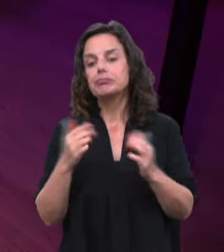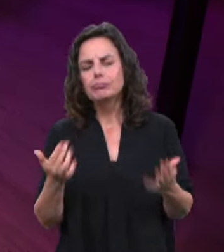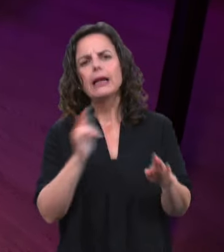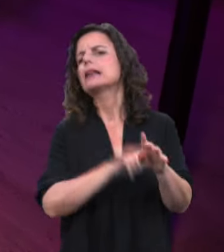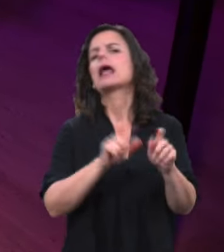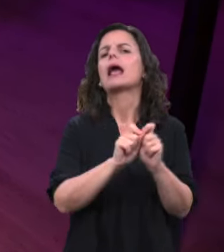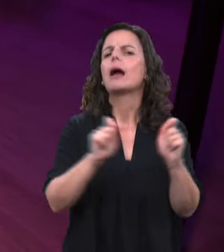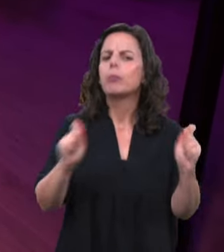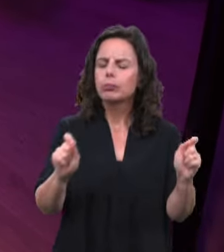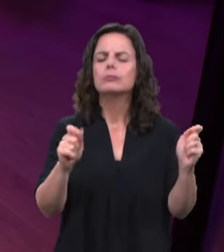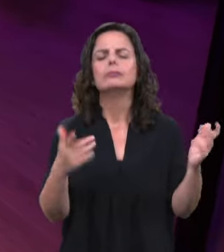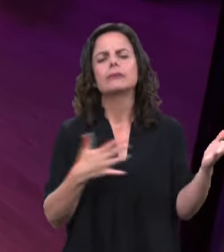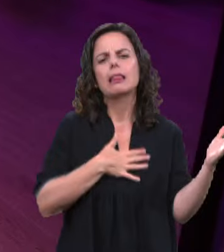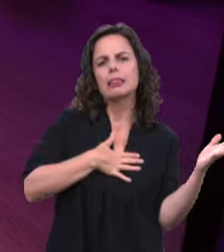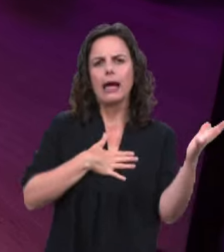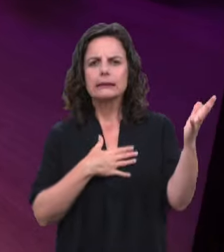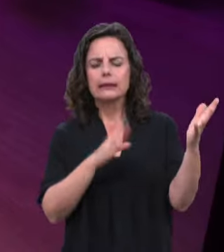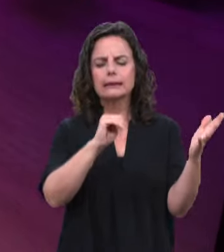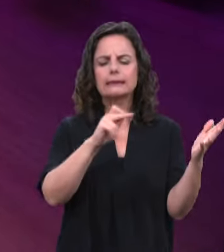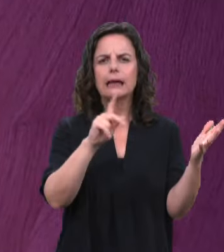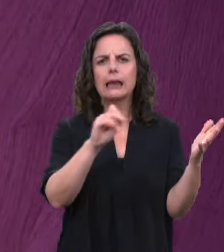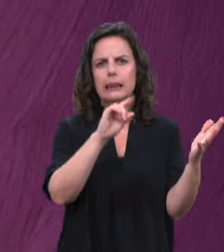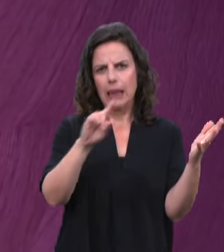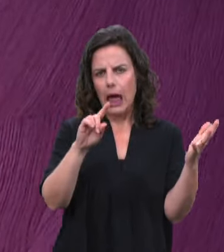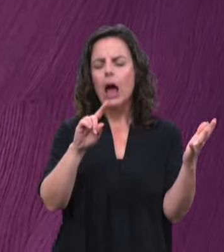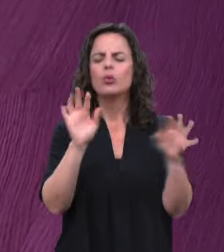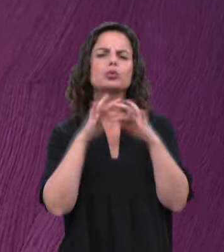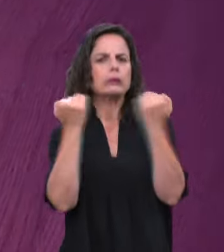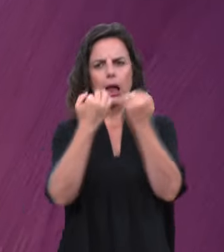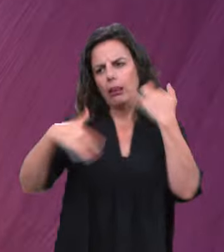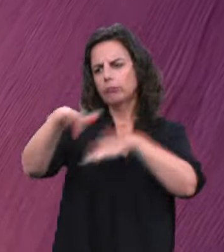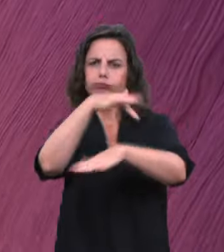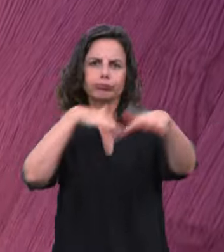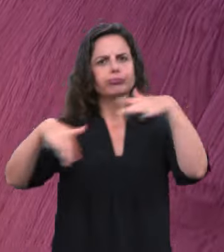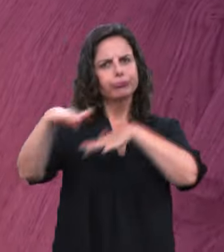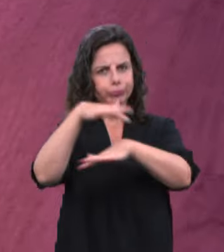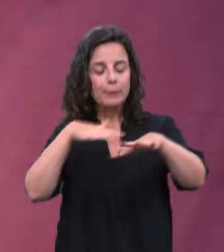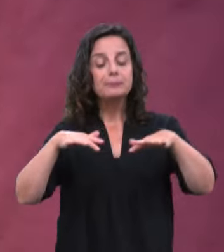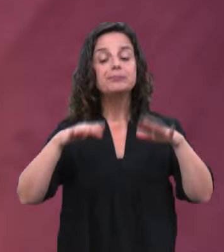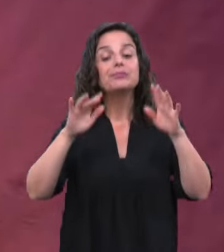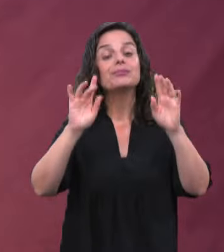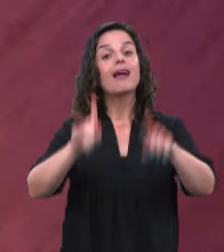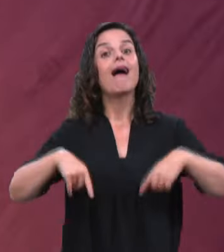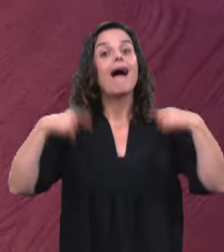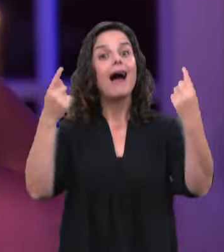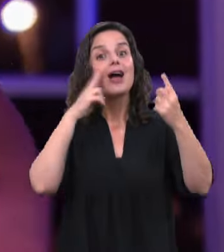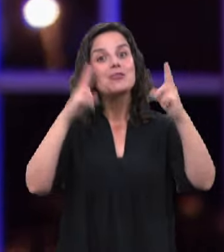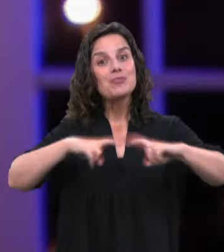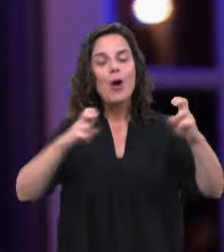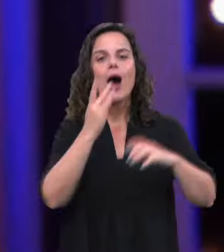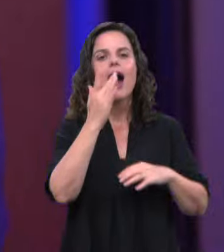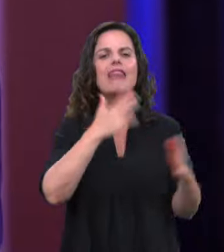Durante um tempo fiz danças de salão numa vertente social. Depois descobri as